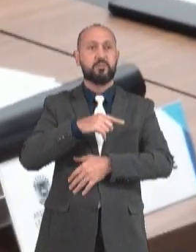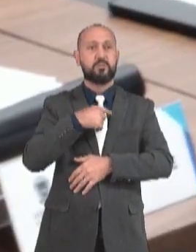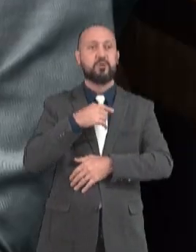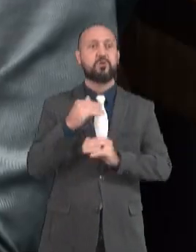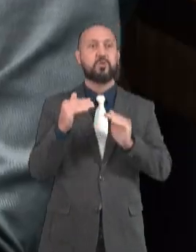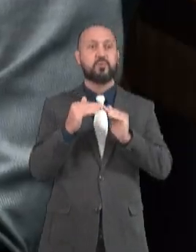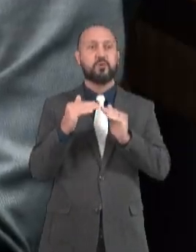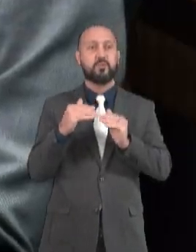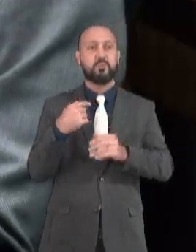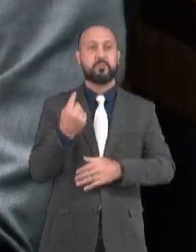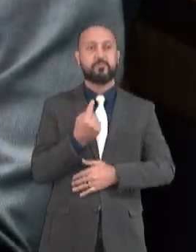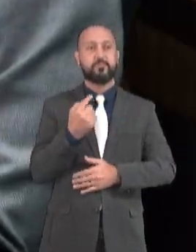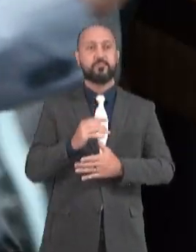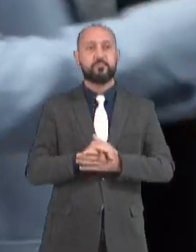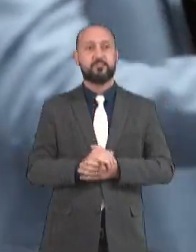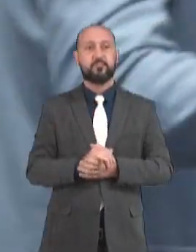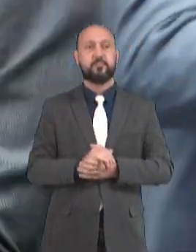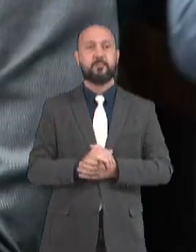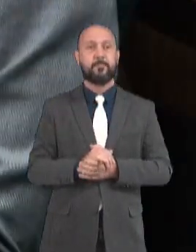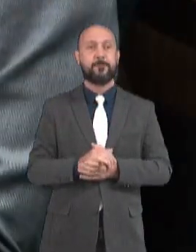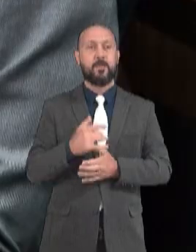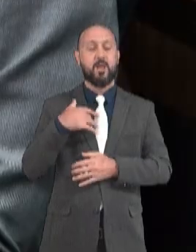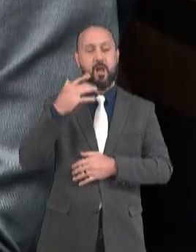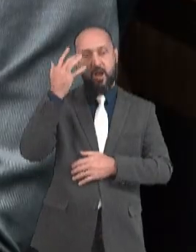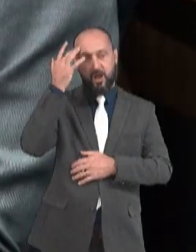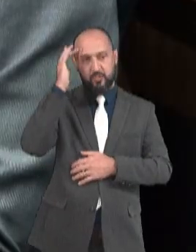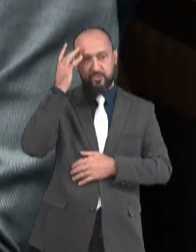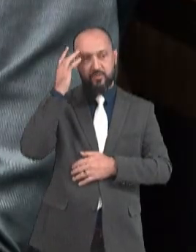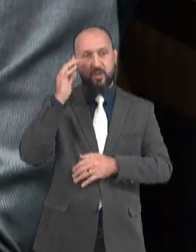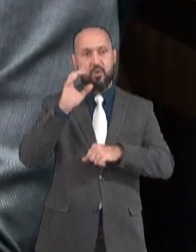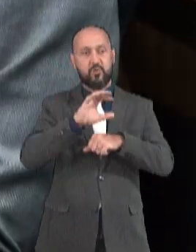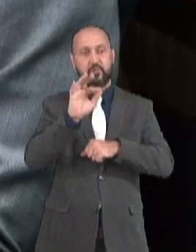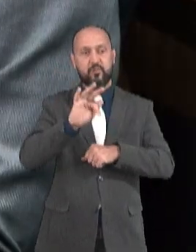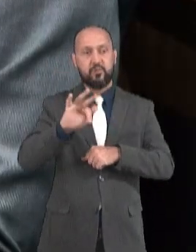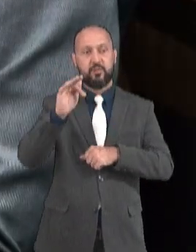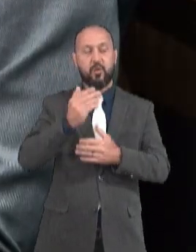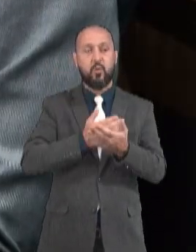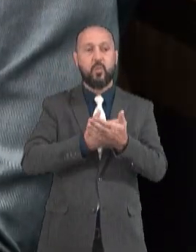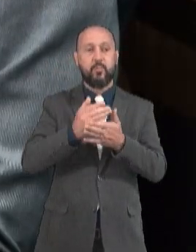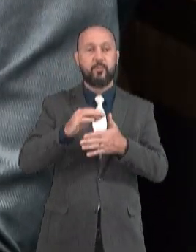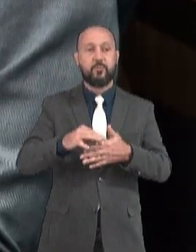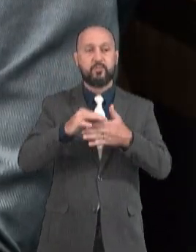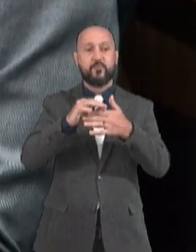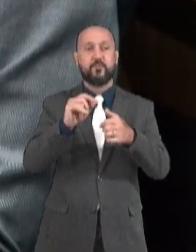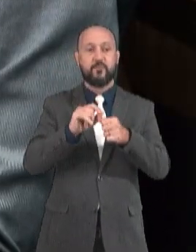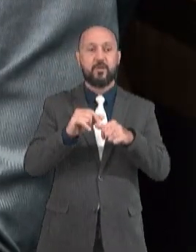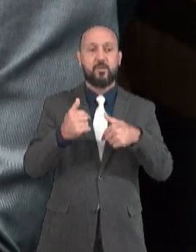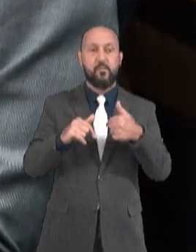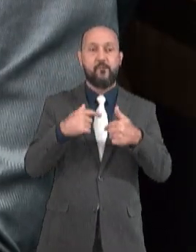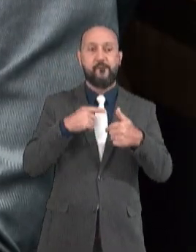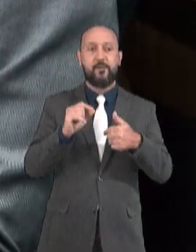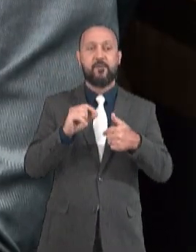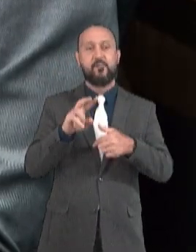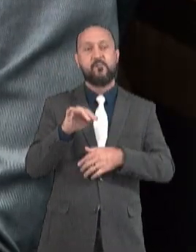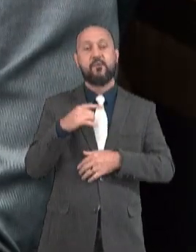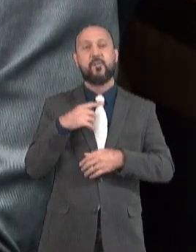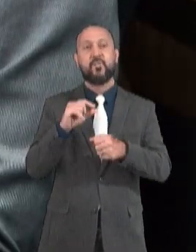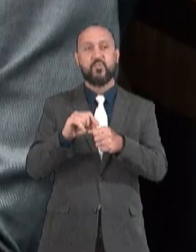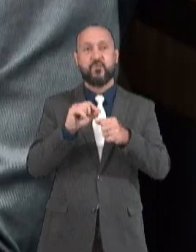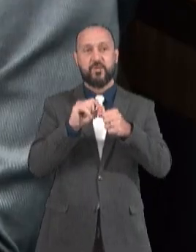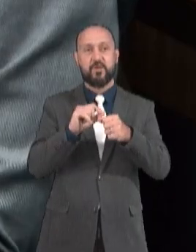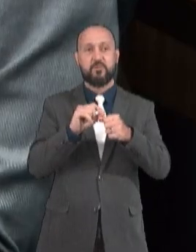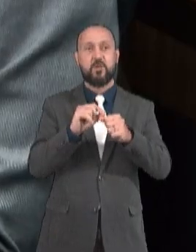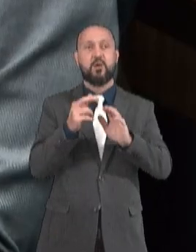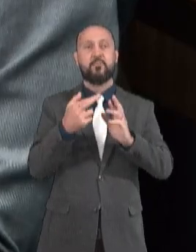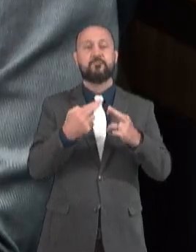e convicção individual. Acredito que a Constituição Federal prestigia a livre iniciativa de operações comerciais. Isso deve ser feito